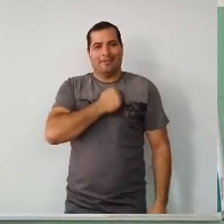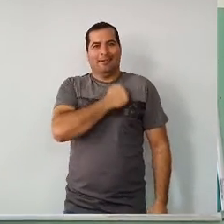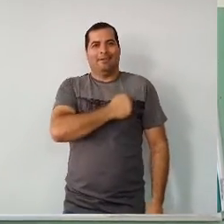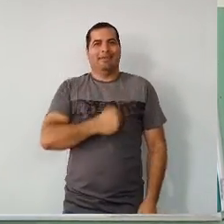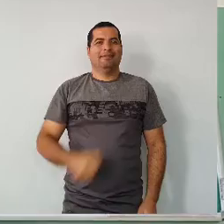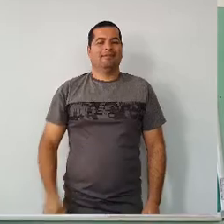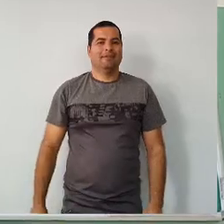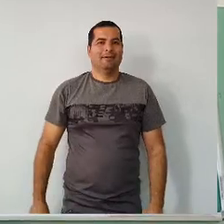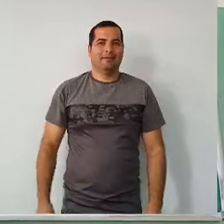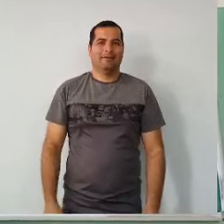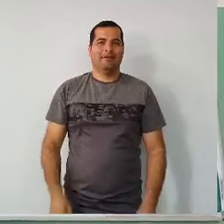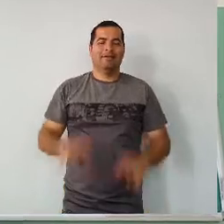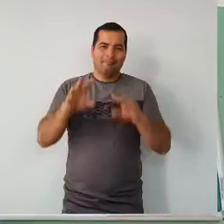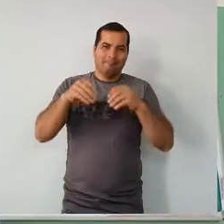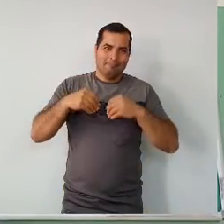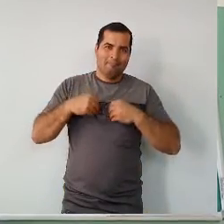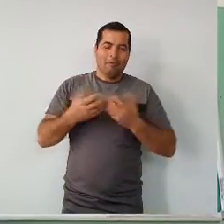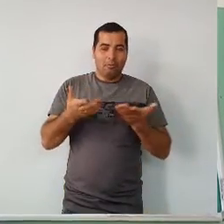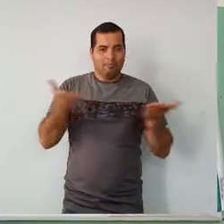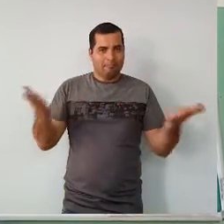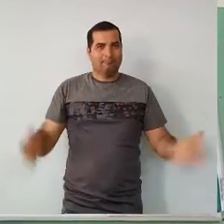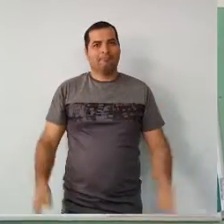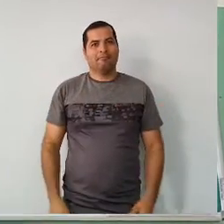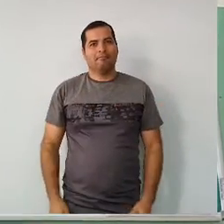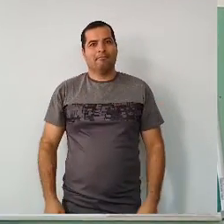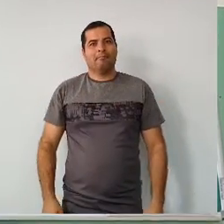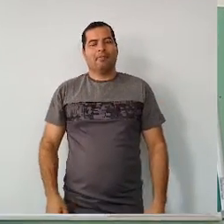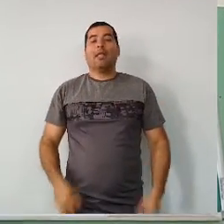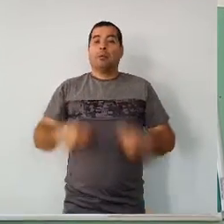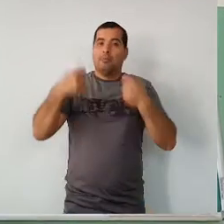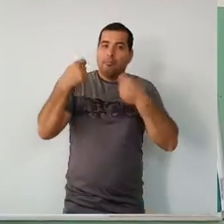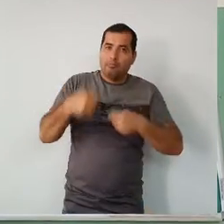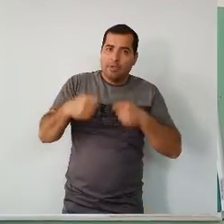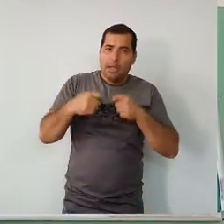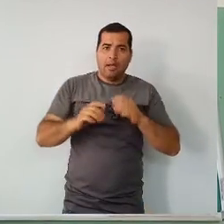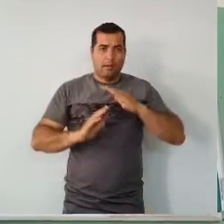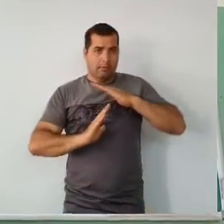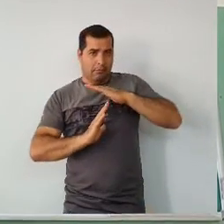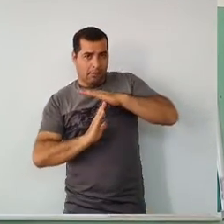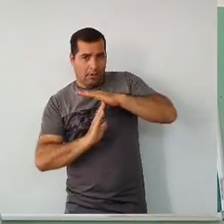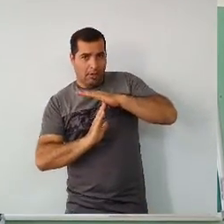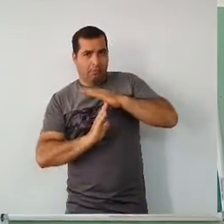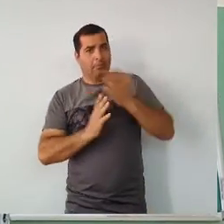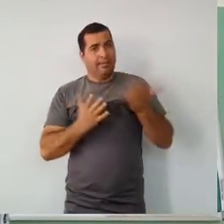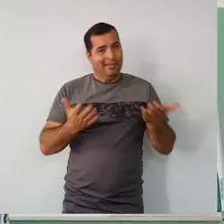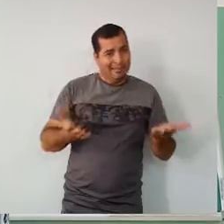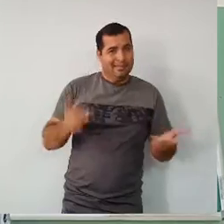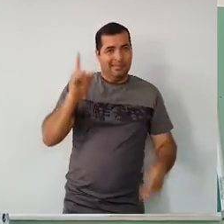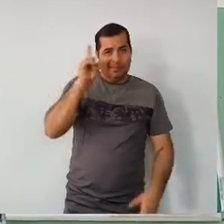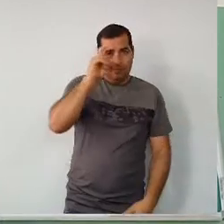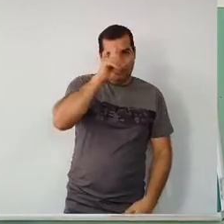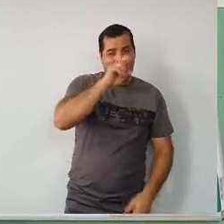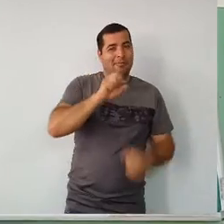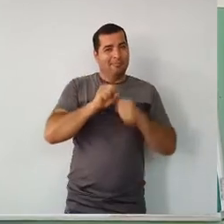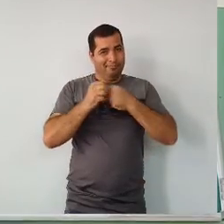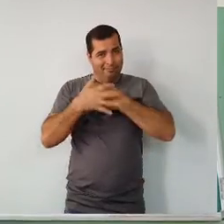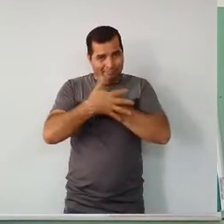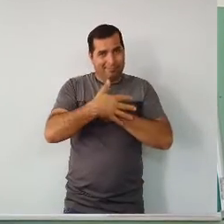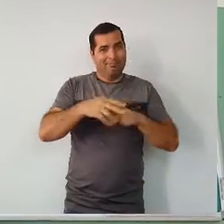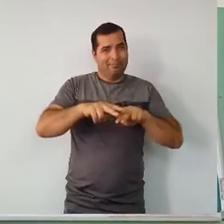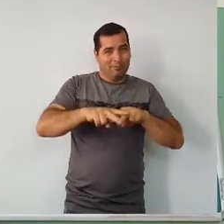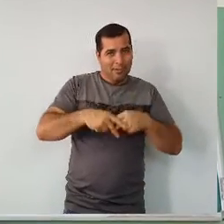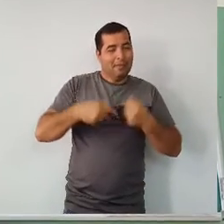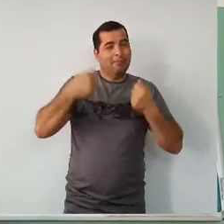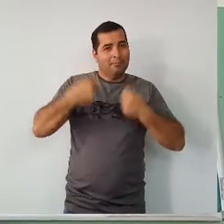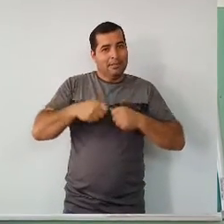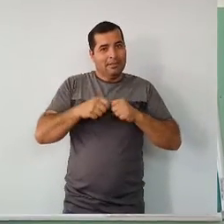de recebê-los, porém, é necessário. Nesse tempo em que nós vivemos, da